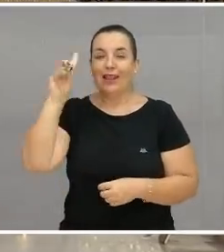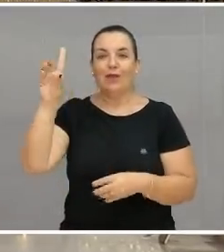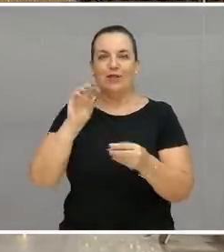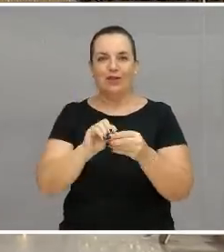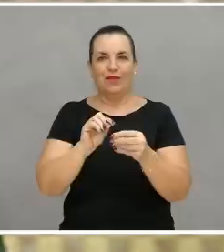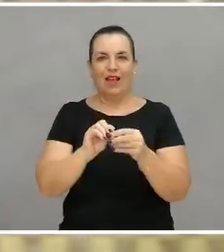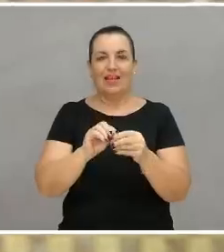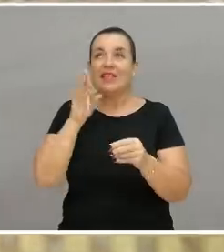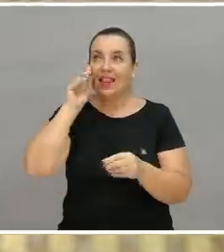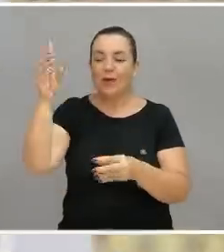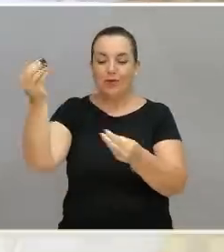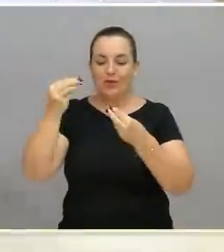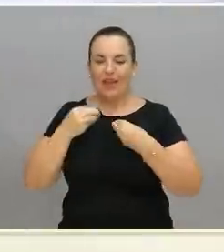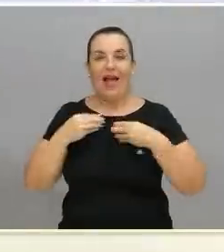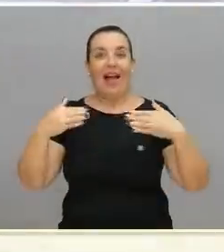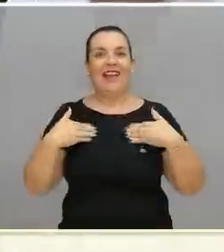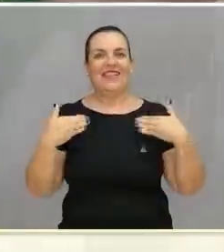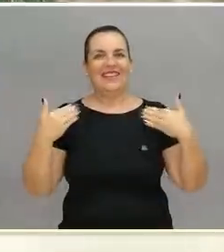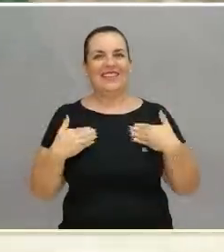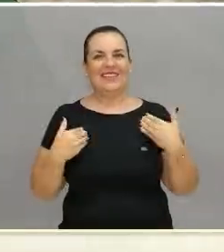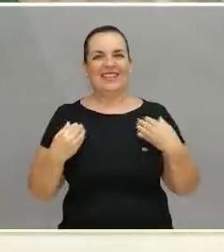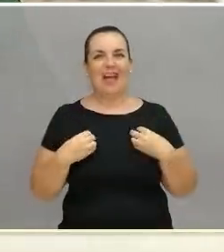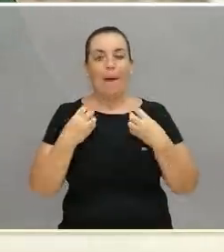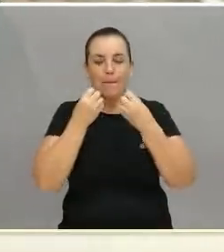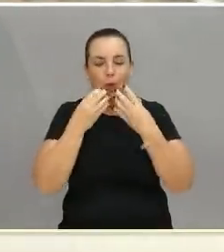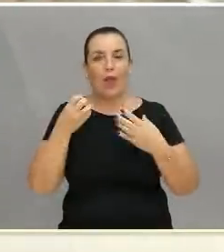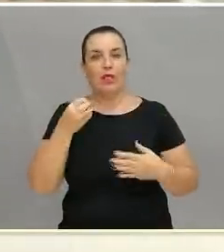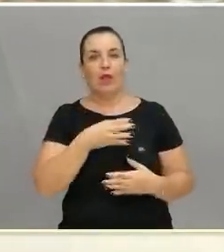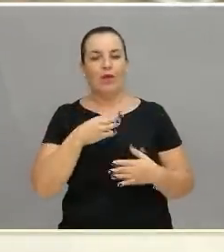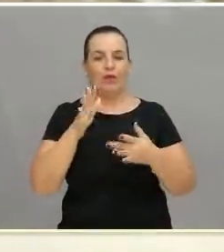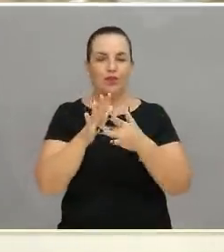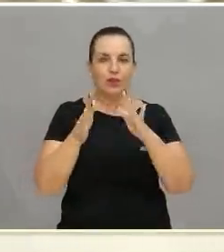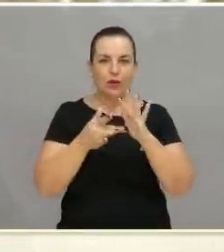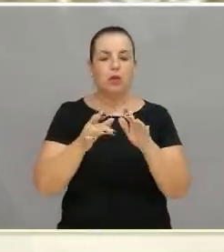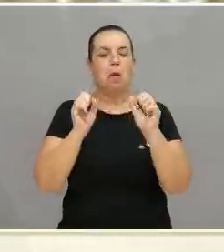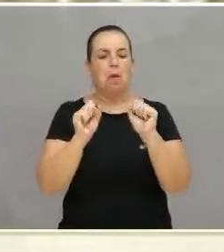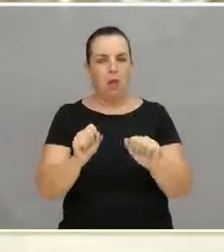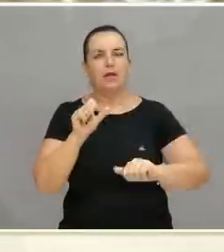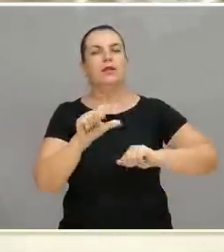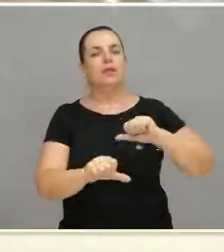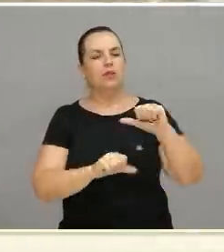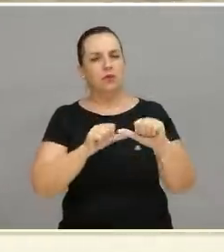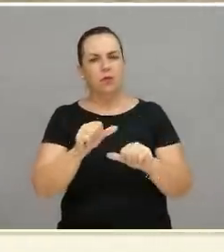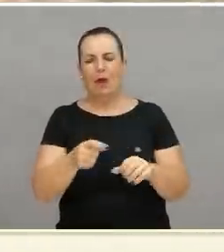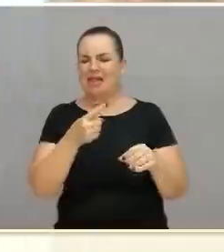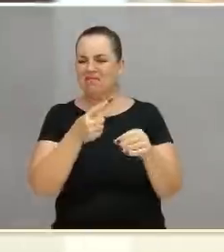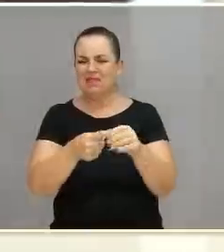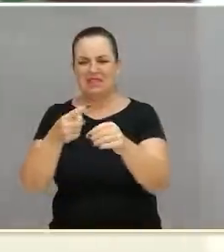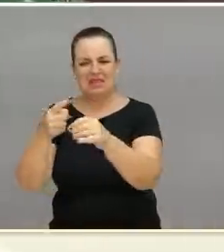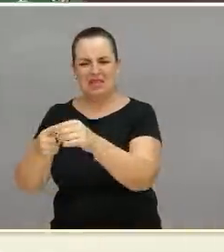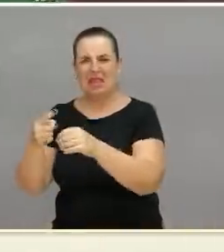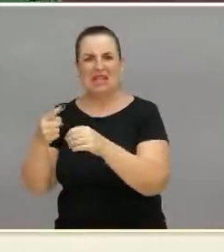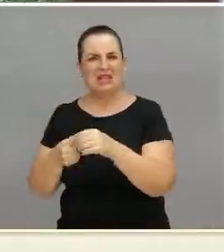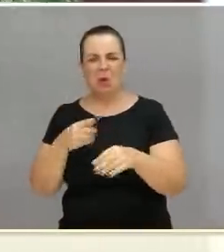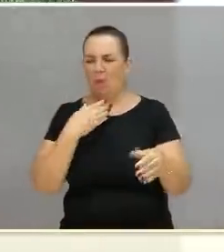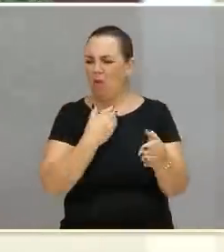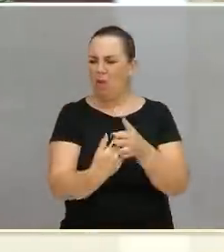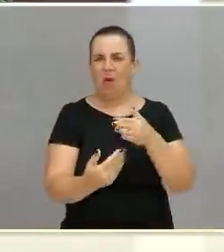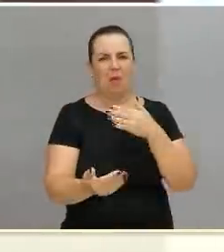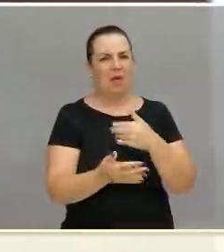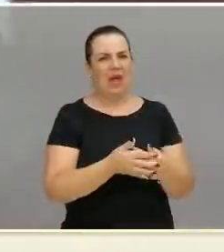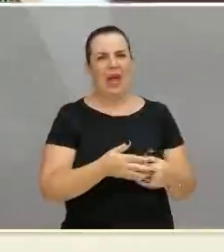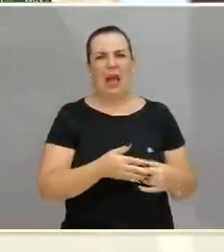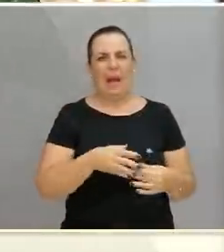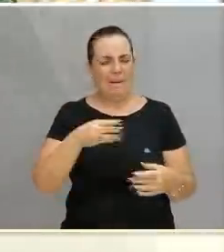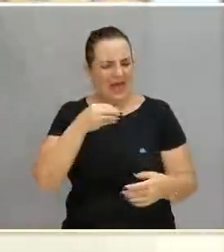Deus traz, a boa nova de Jesus pode transformar cidades arrasadas,